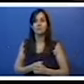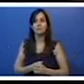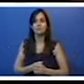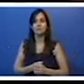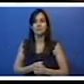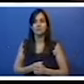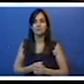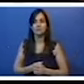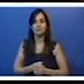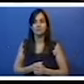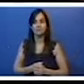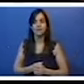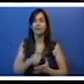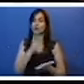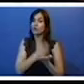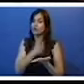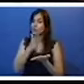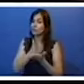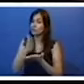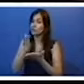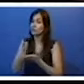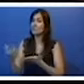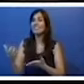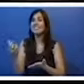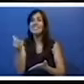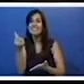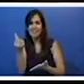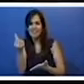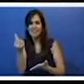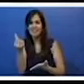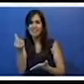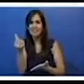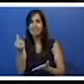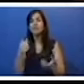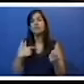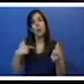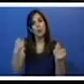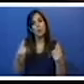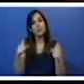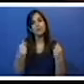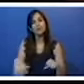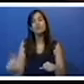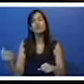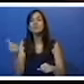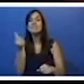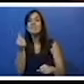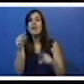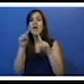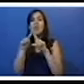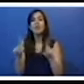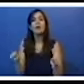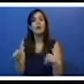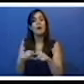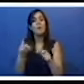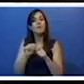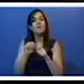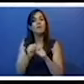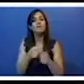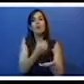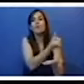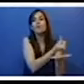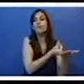dividiu em seis partes para o preciso de 6 triângulos para formar o meu